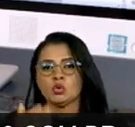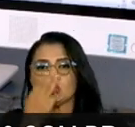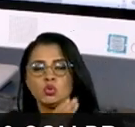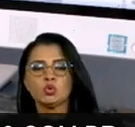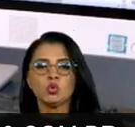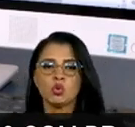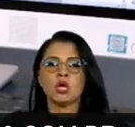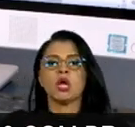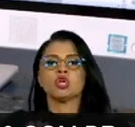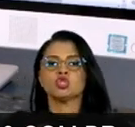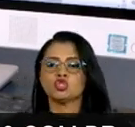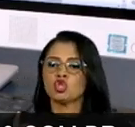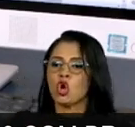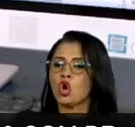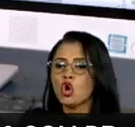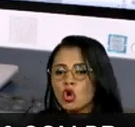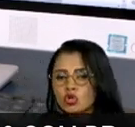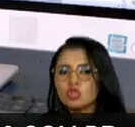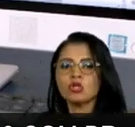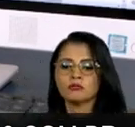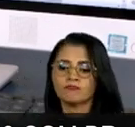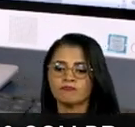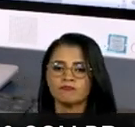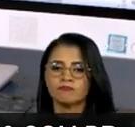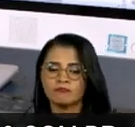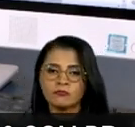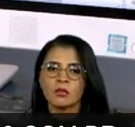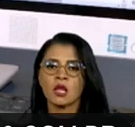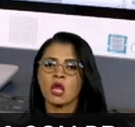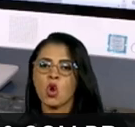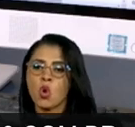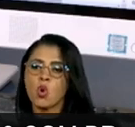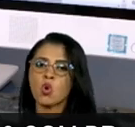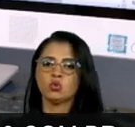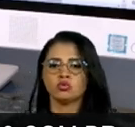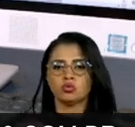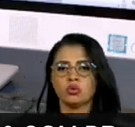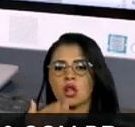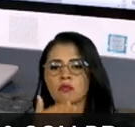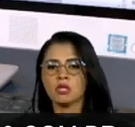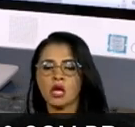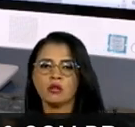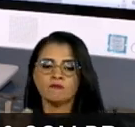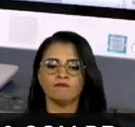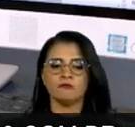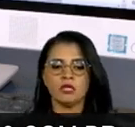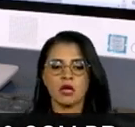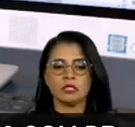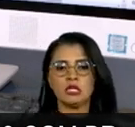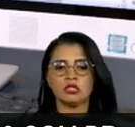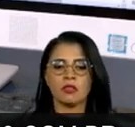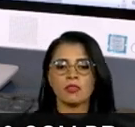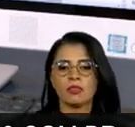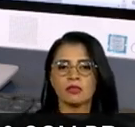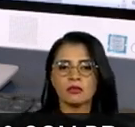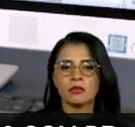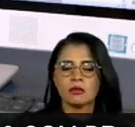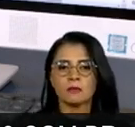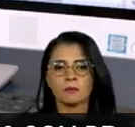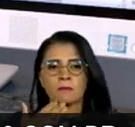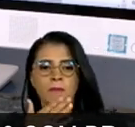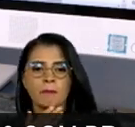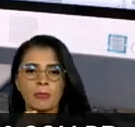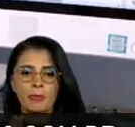cana-de-açúcar, soja, adicionados de aditivos alimentares que vão conferir características de textura,